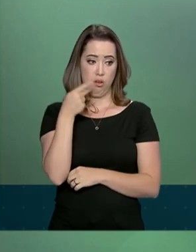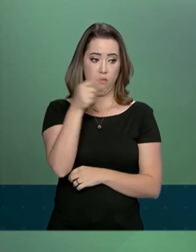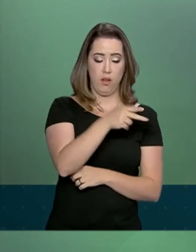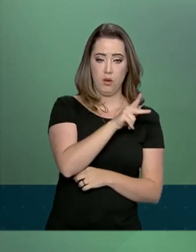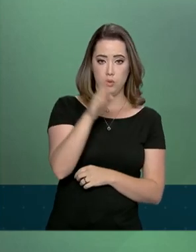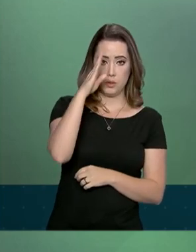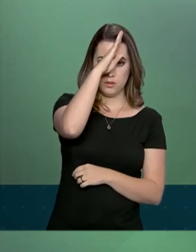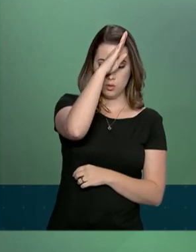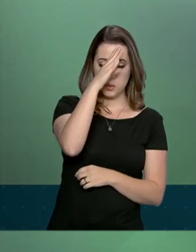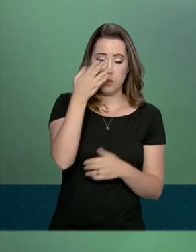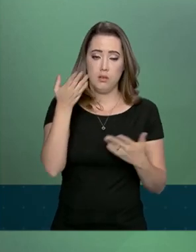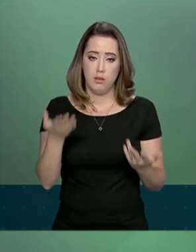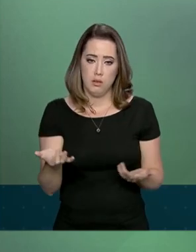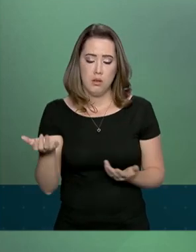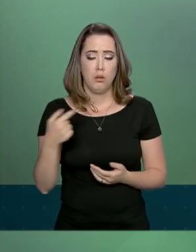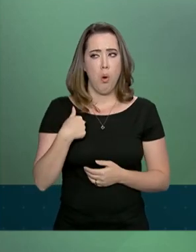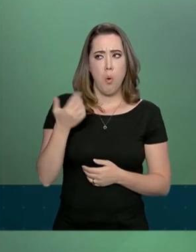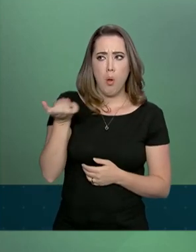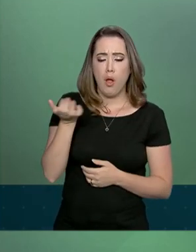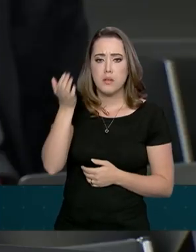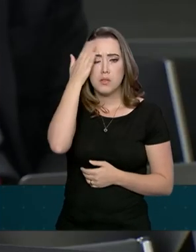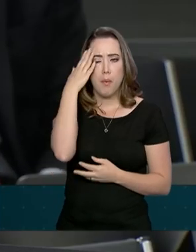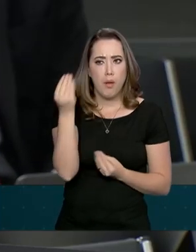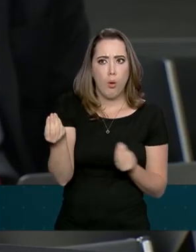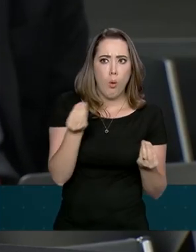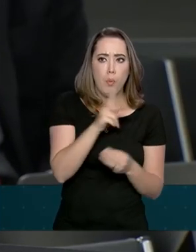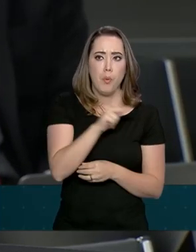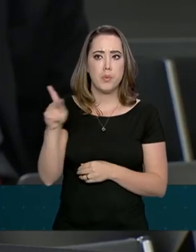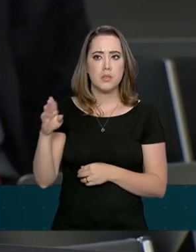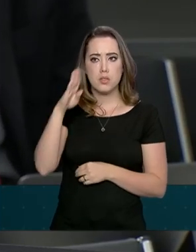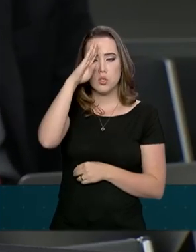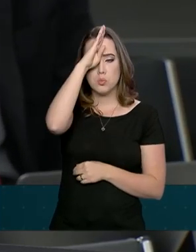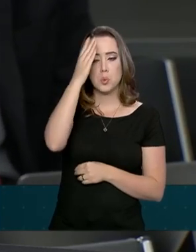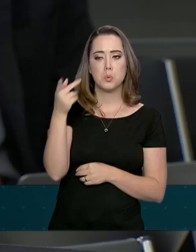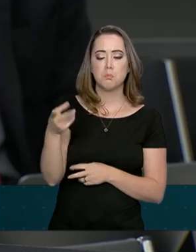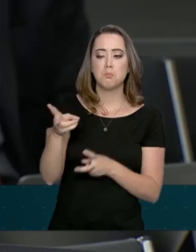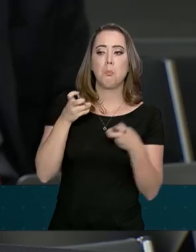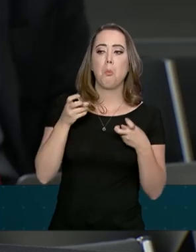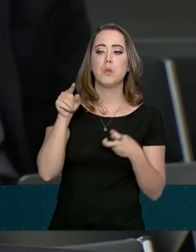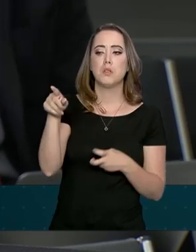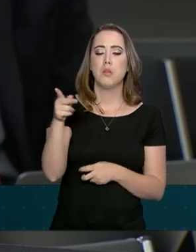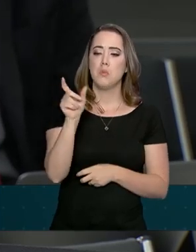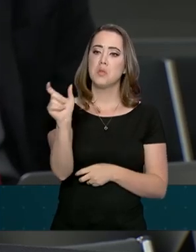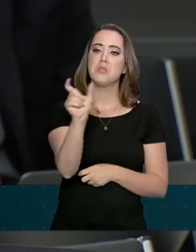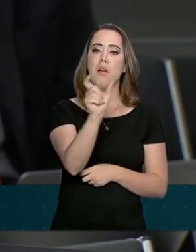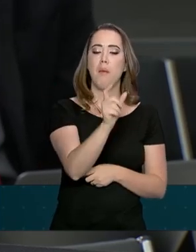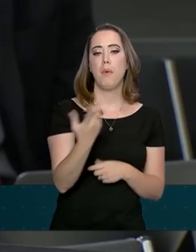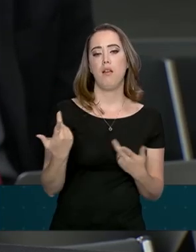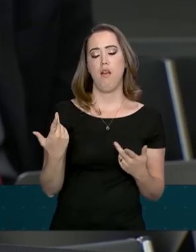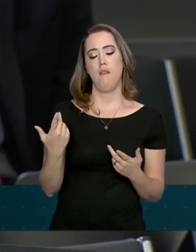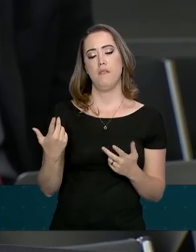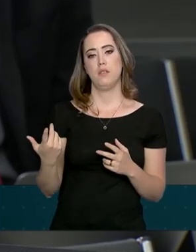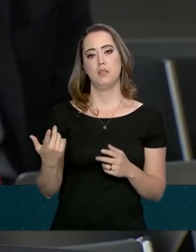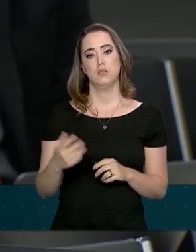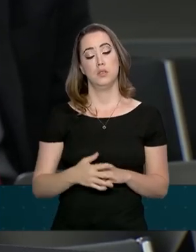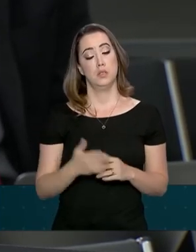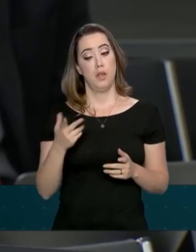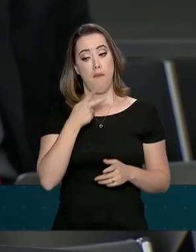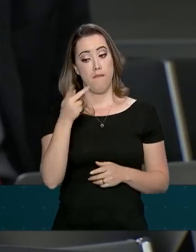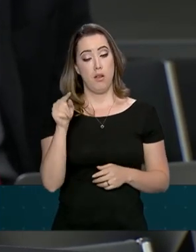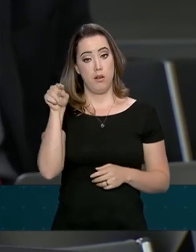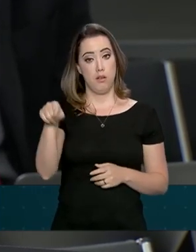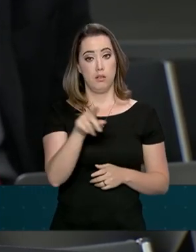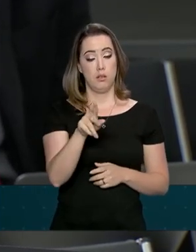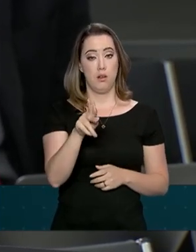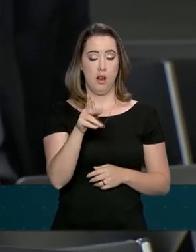funcionário é receberam essas palavras essas qualificações esse é